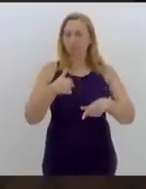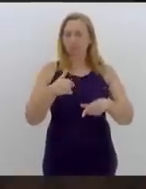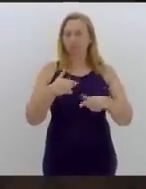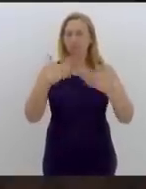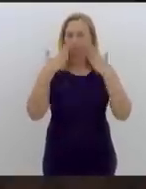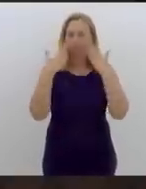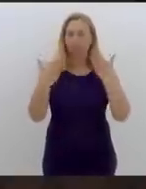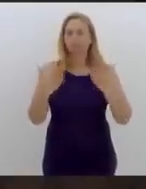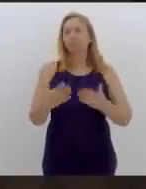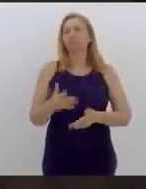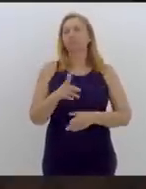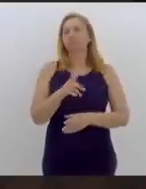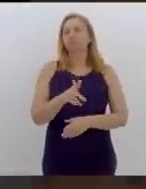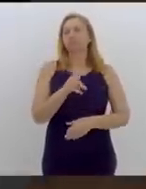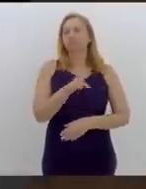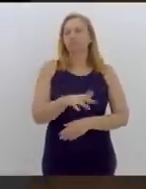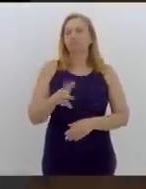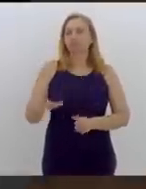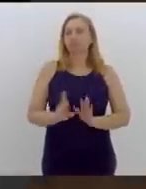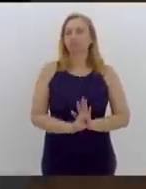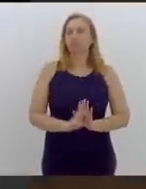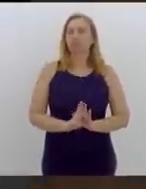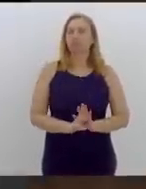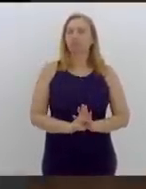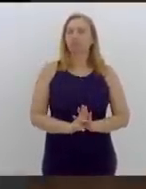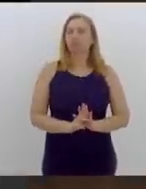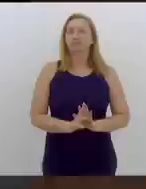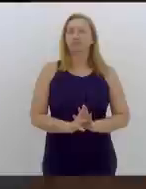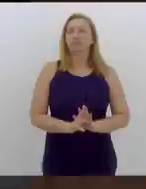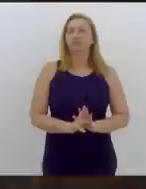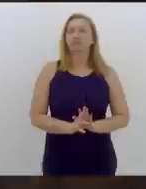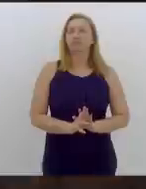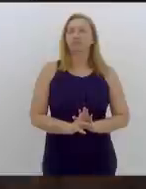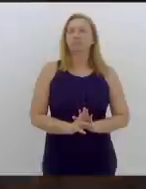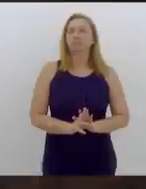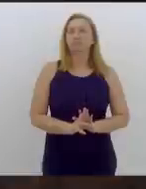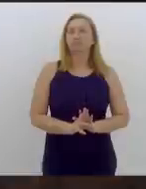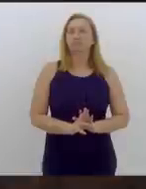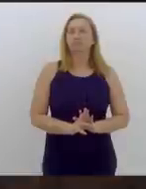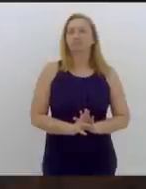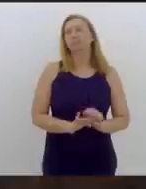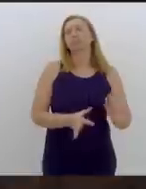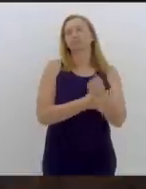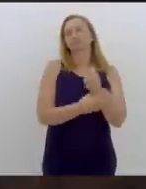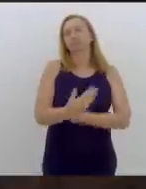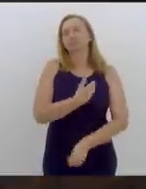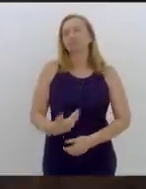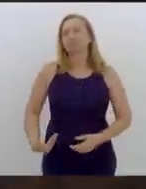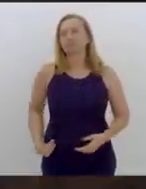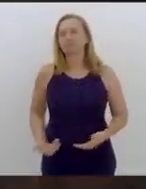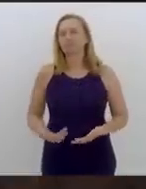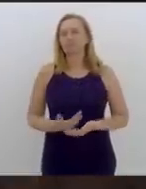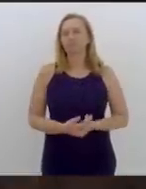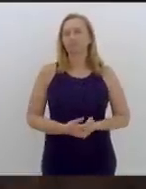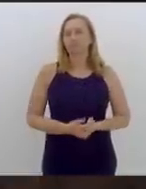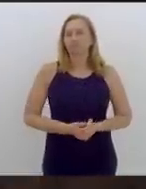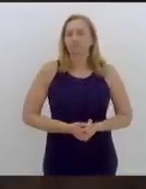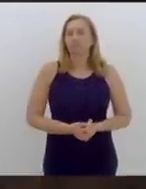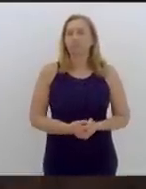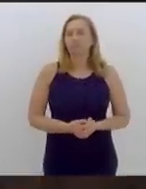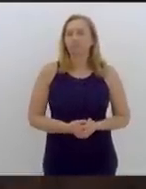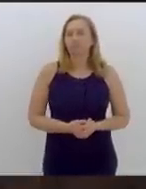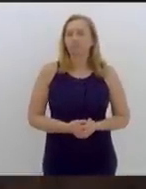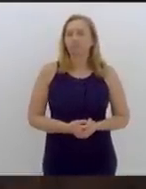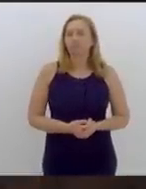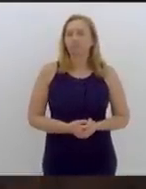diferenciada a segurança pública entendeu então tô guerreando aqui dependente de qualquer coisa muito falaremos ah meu irmão não ganhei mesmo pertenço